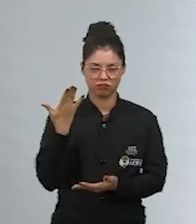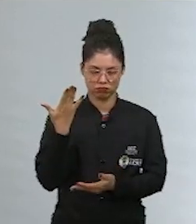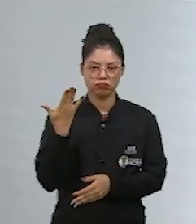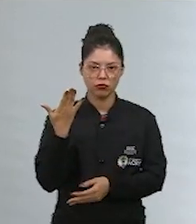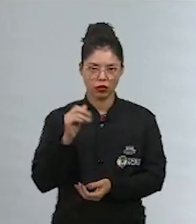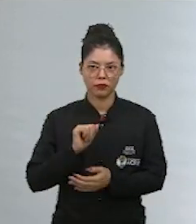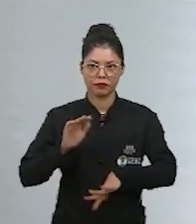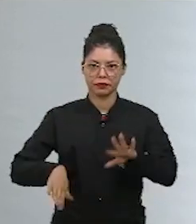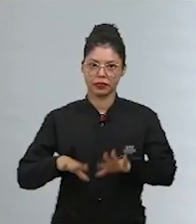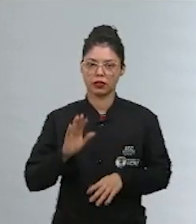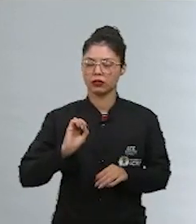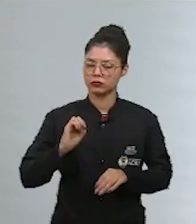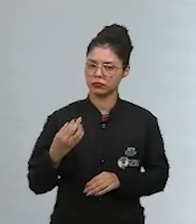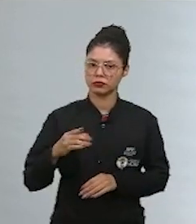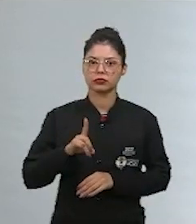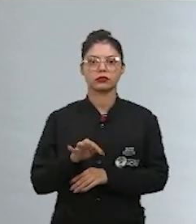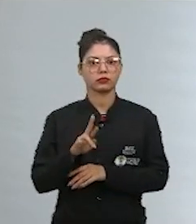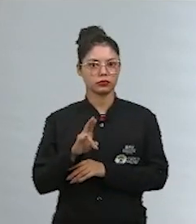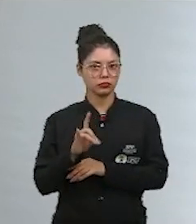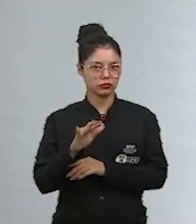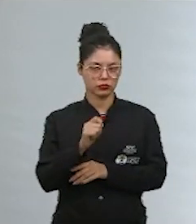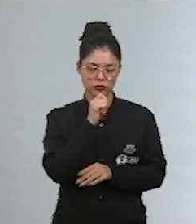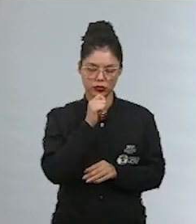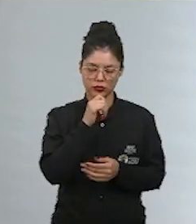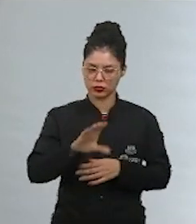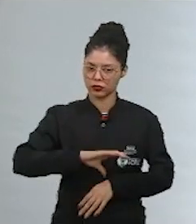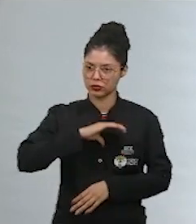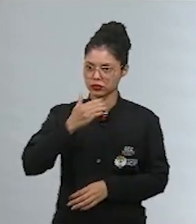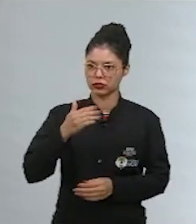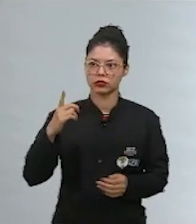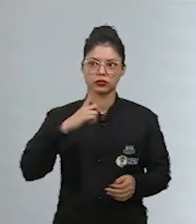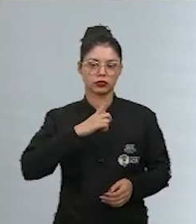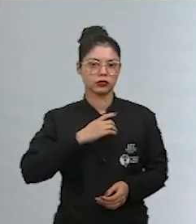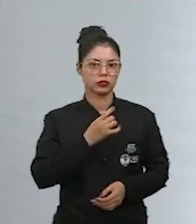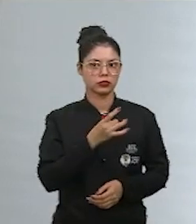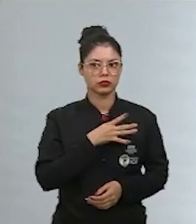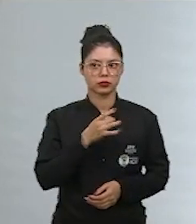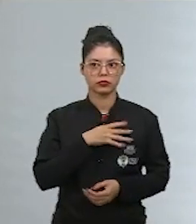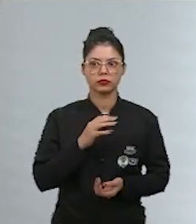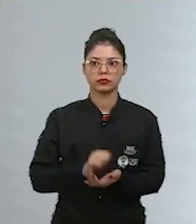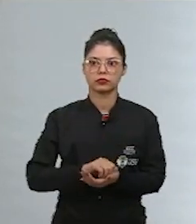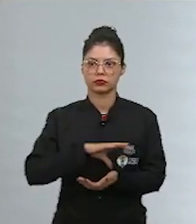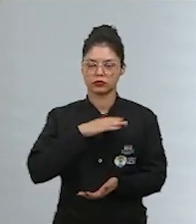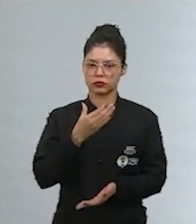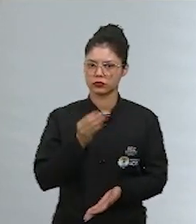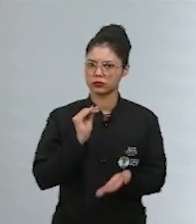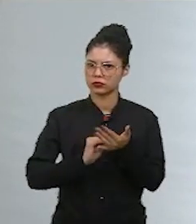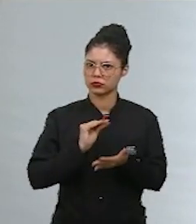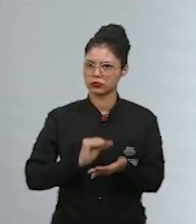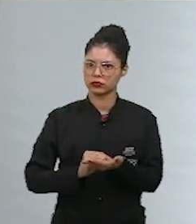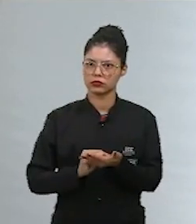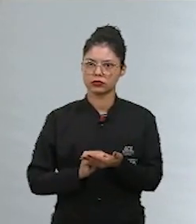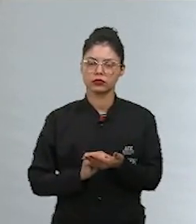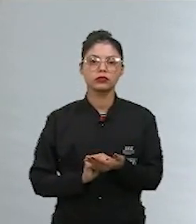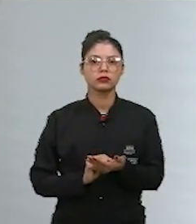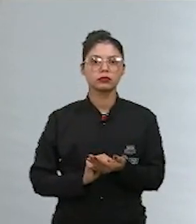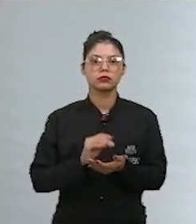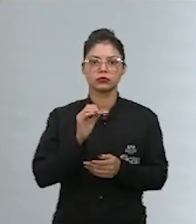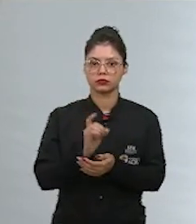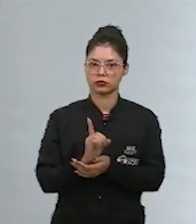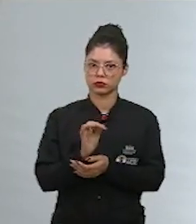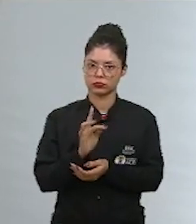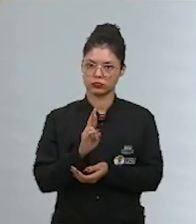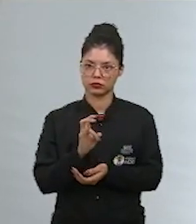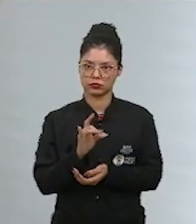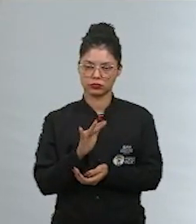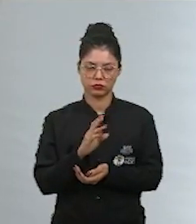deficiência. Então, a coragem é uma virtude que eu tenho em relação ao medo. A covardia é o vício por deficiência e